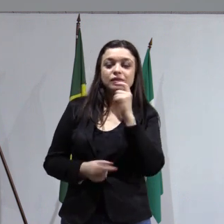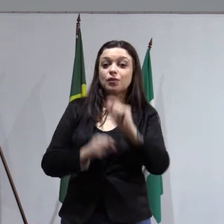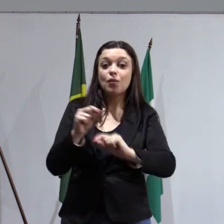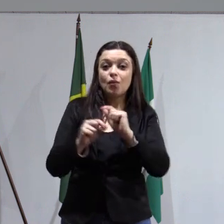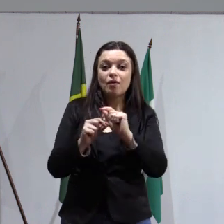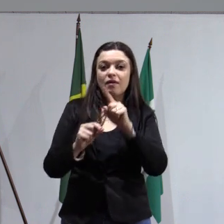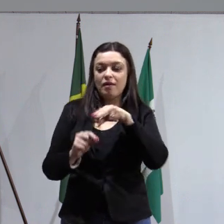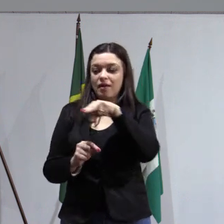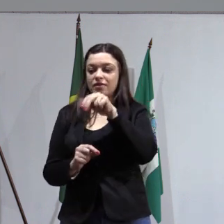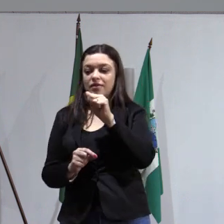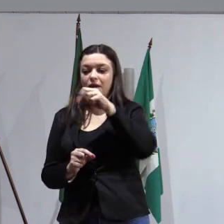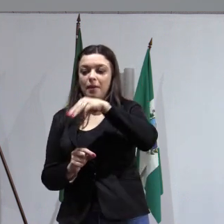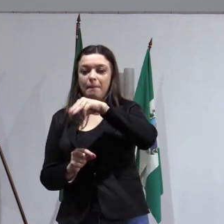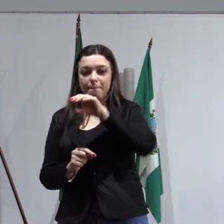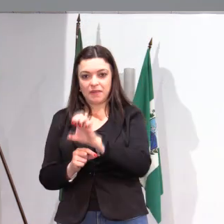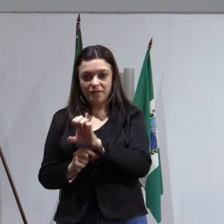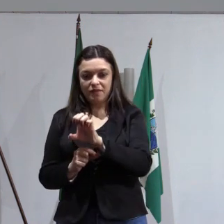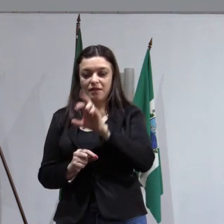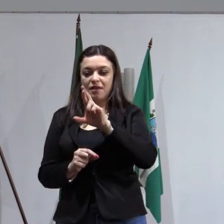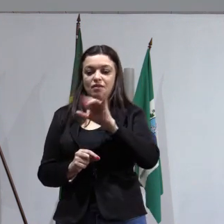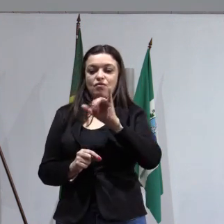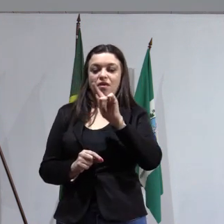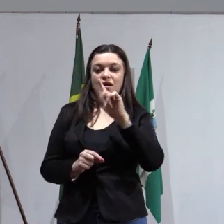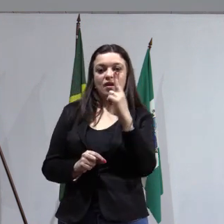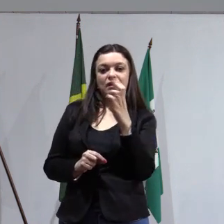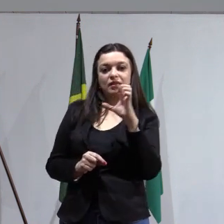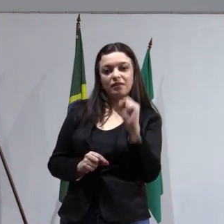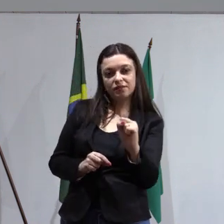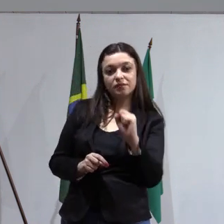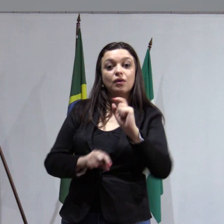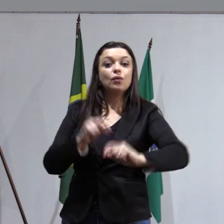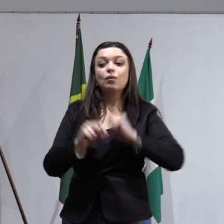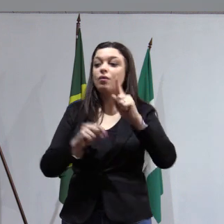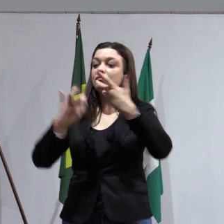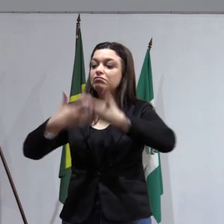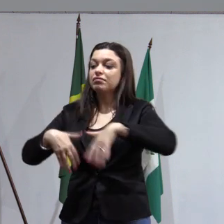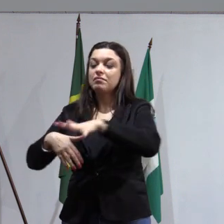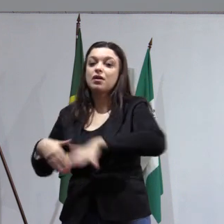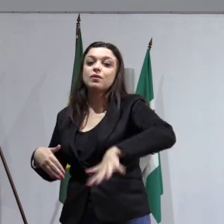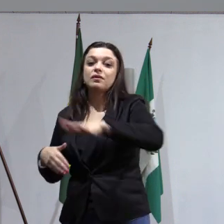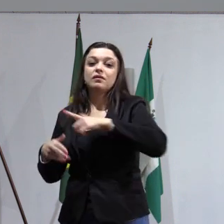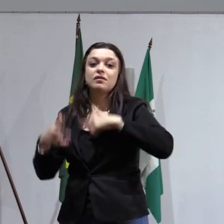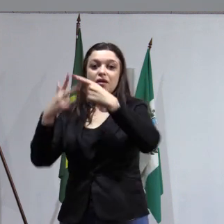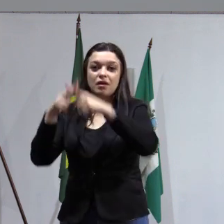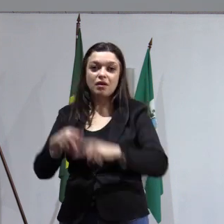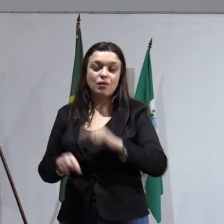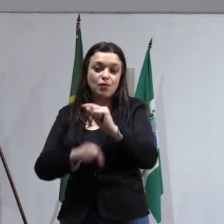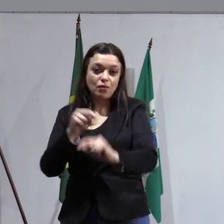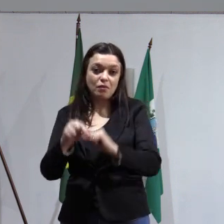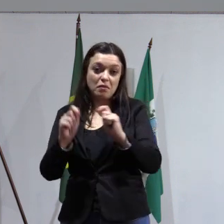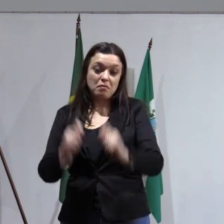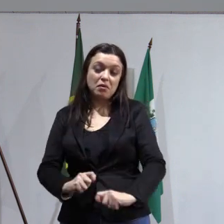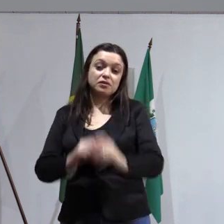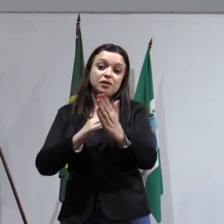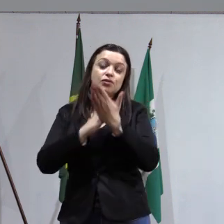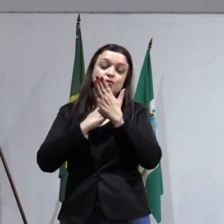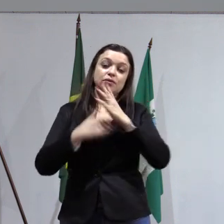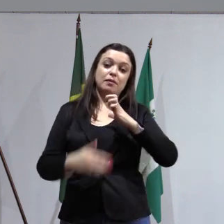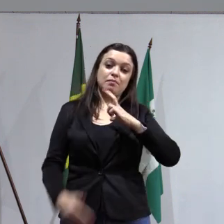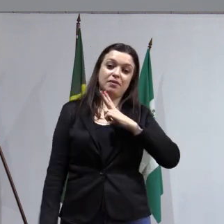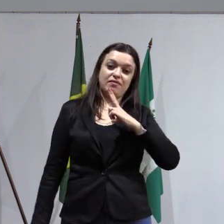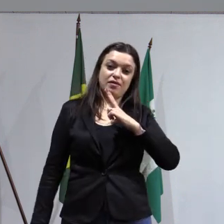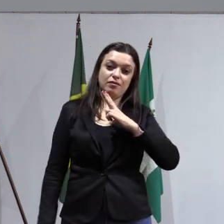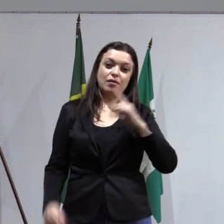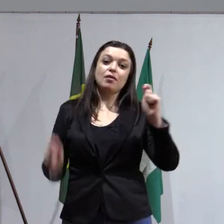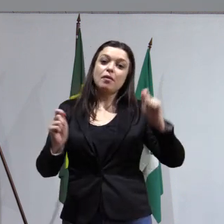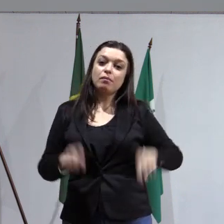pretexto de modernizar e de contribuir com a manutenção dos equipamentos com uma suposta ajuda do setor privado, as